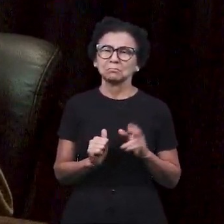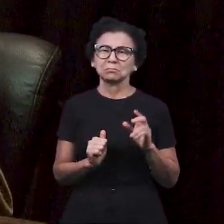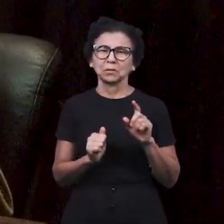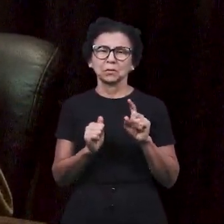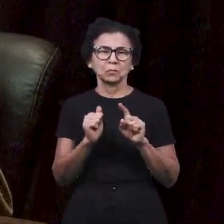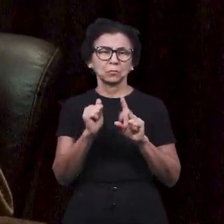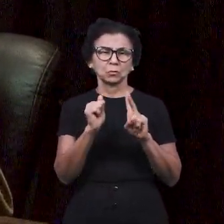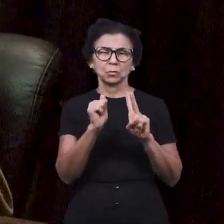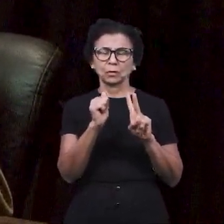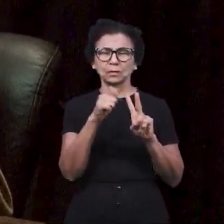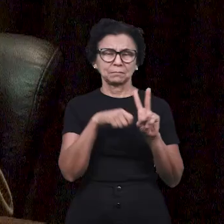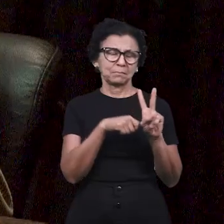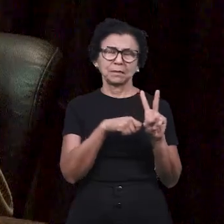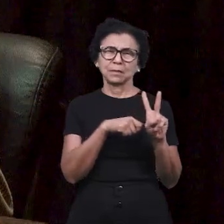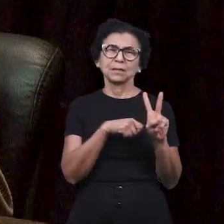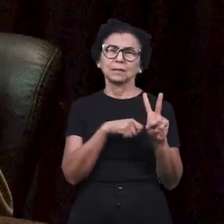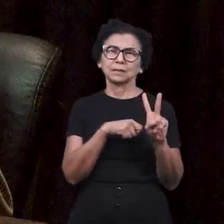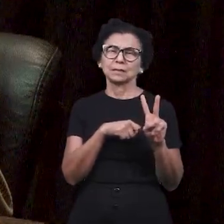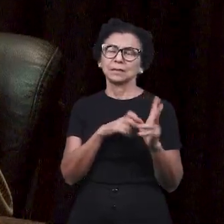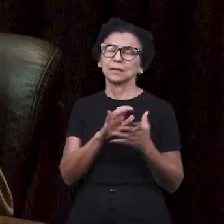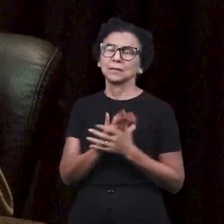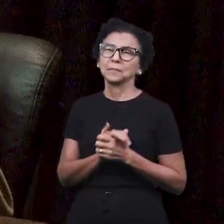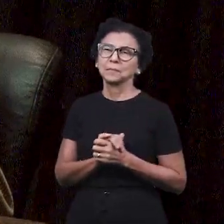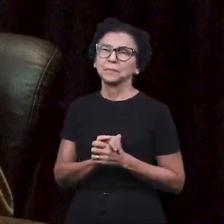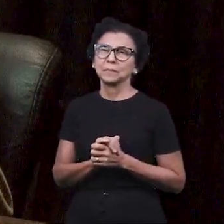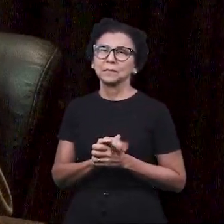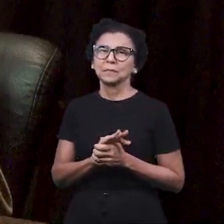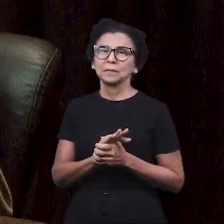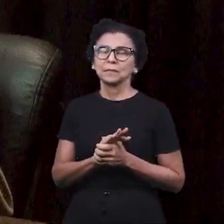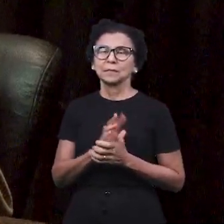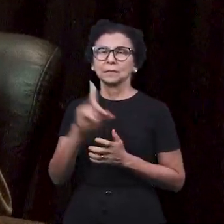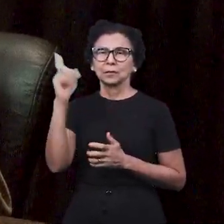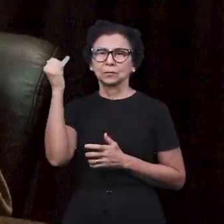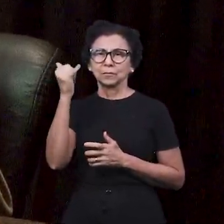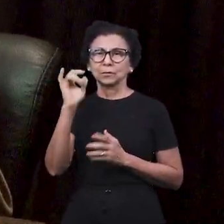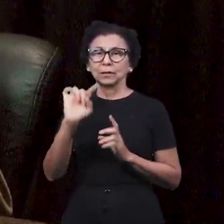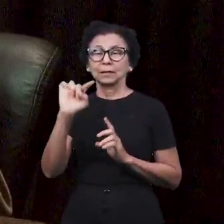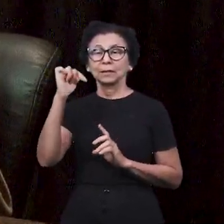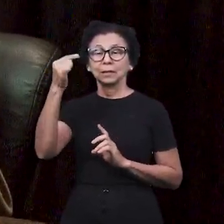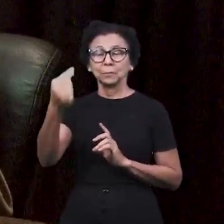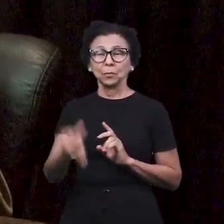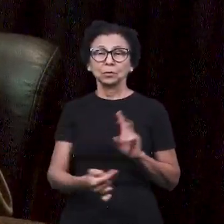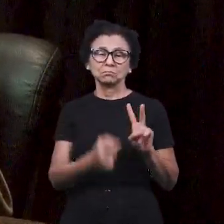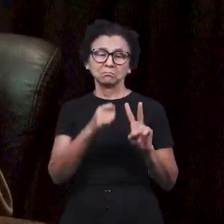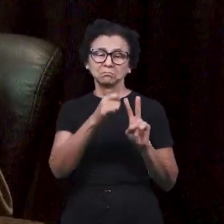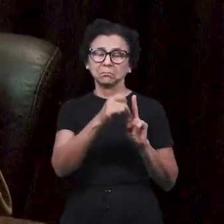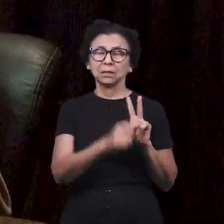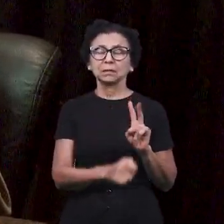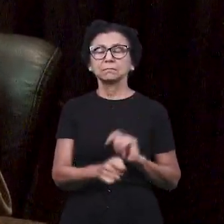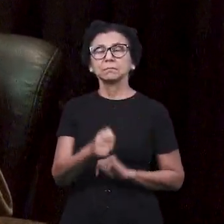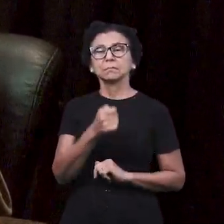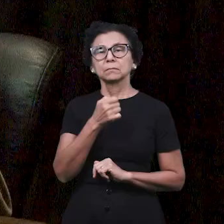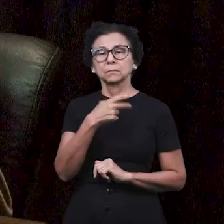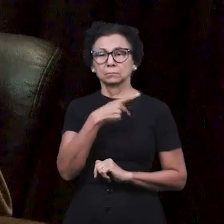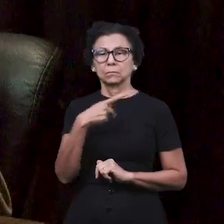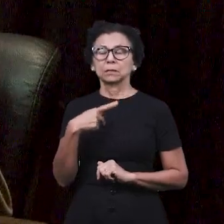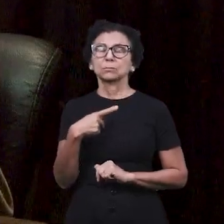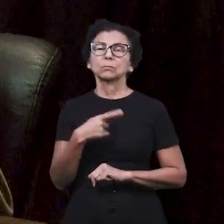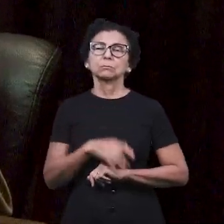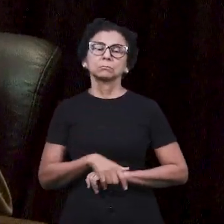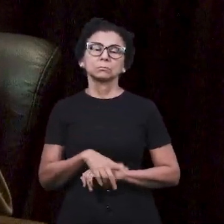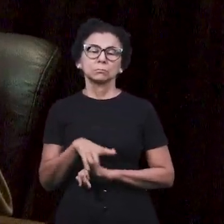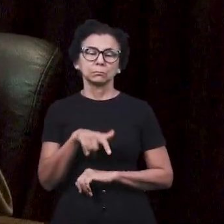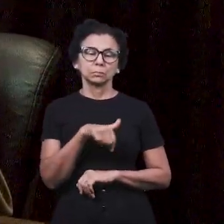2 meses depois que foi entregue a revelação, ele estava andando numa avenida, lá no